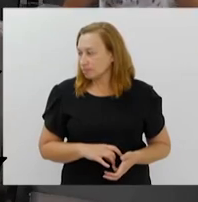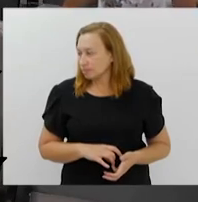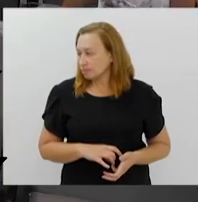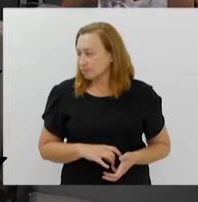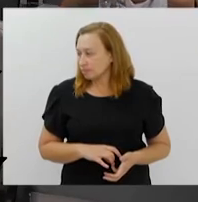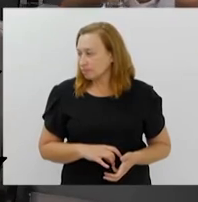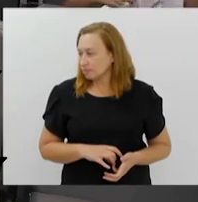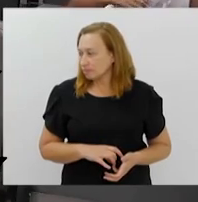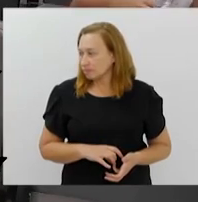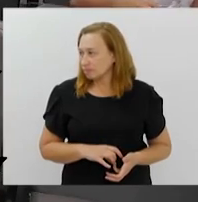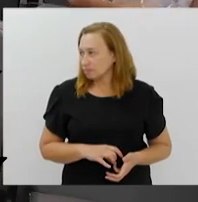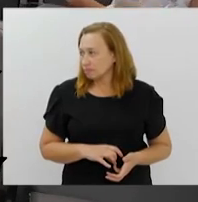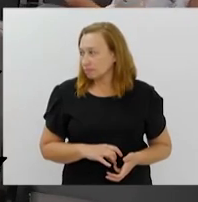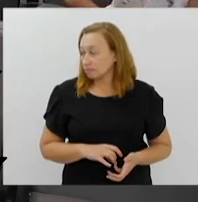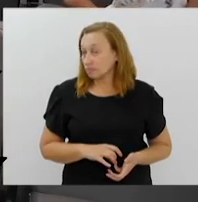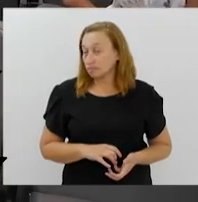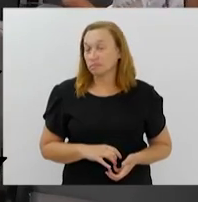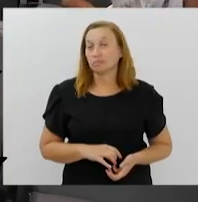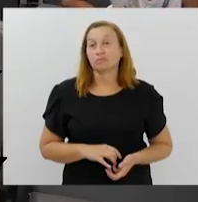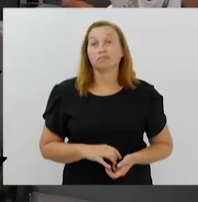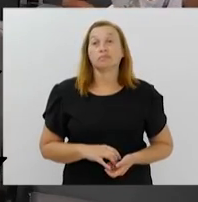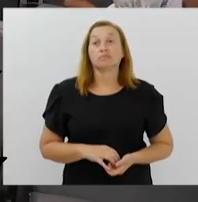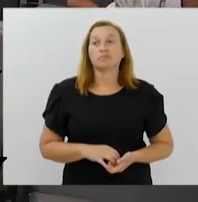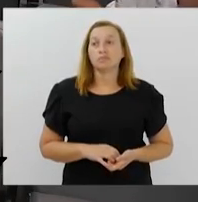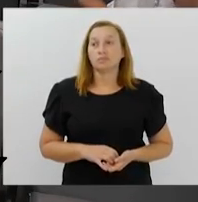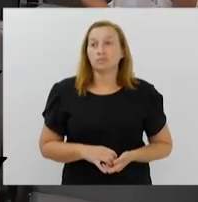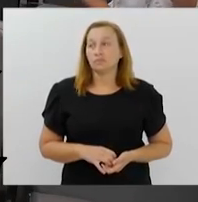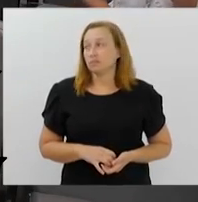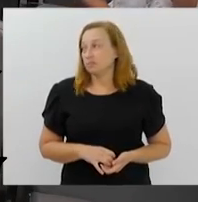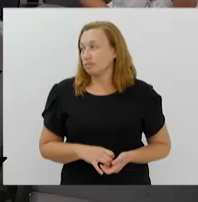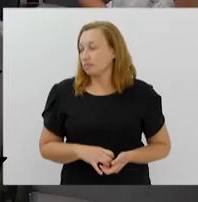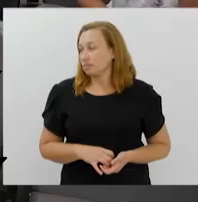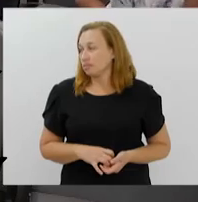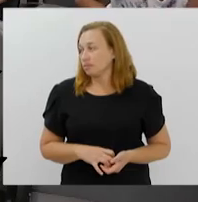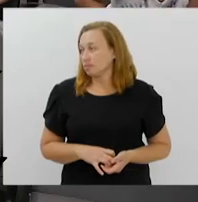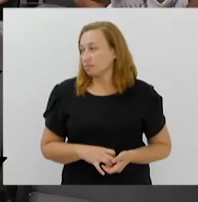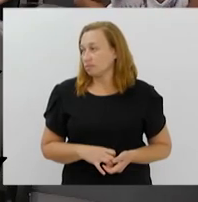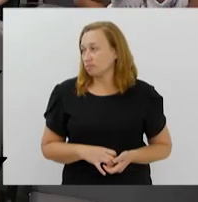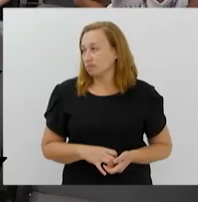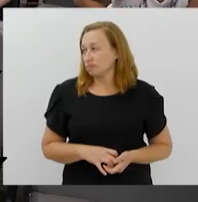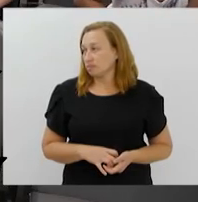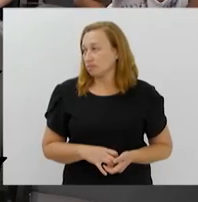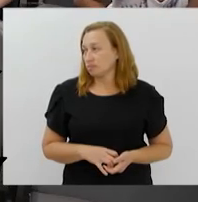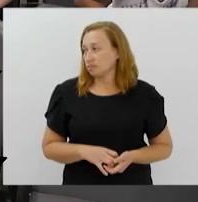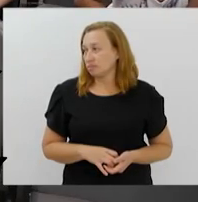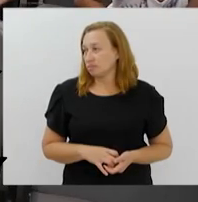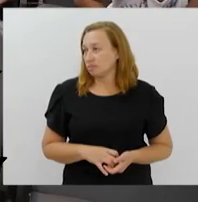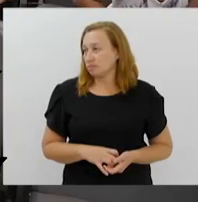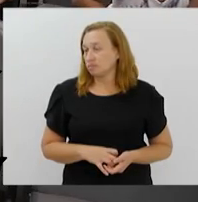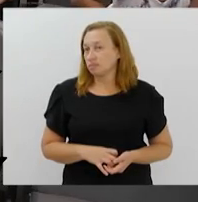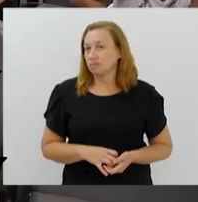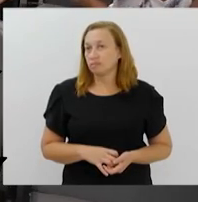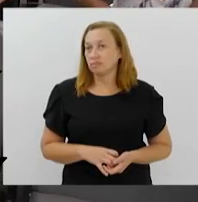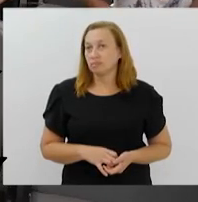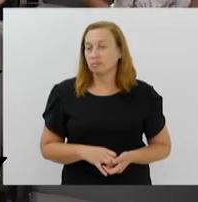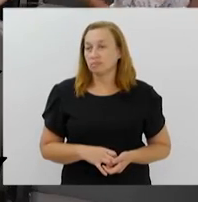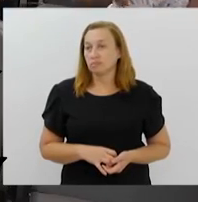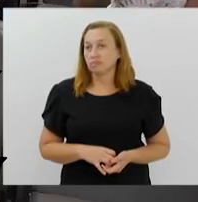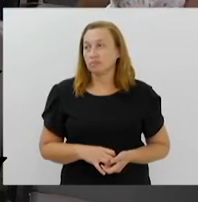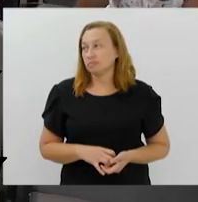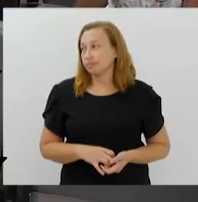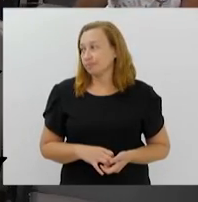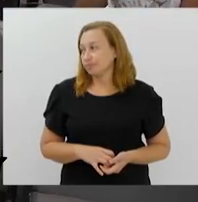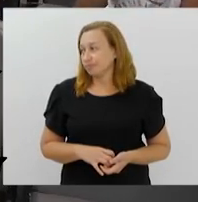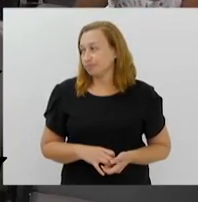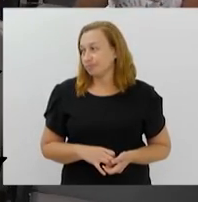de estamos falando de estamos falando de mães Tod dia estamos falando de crianças